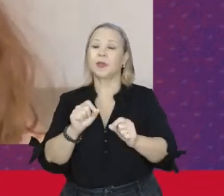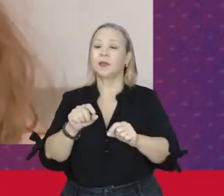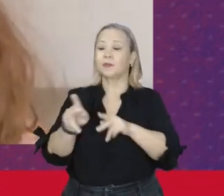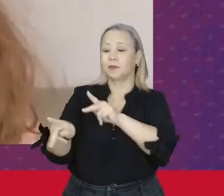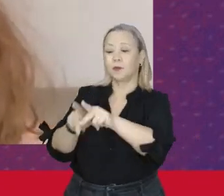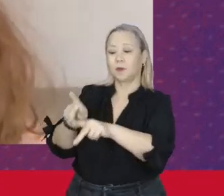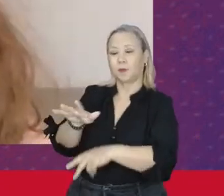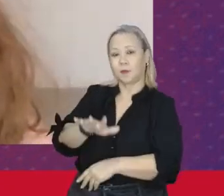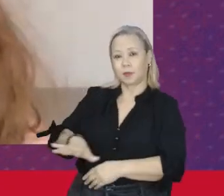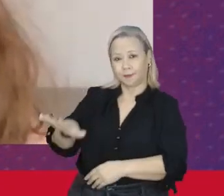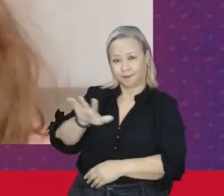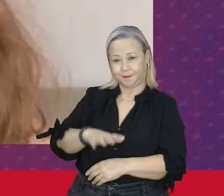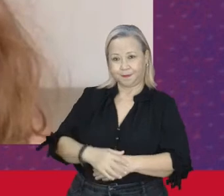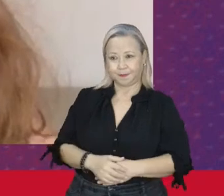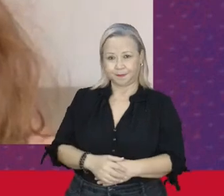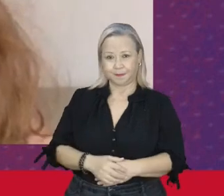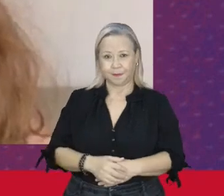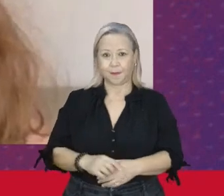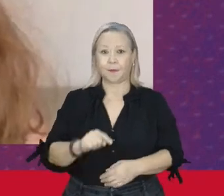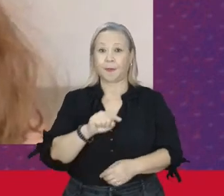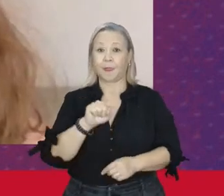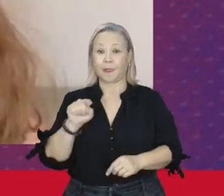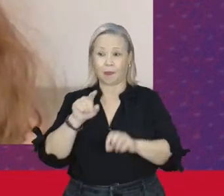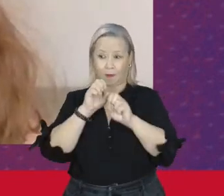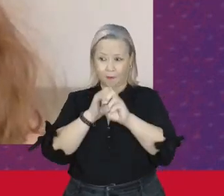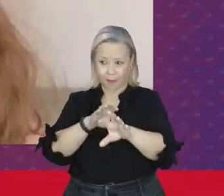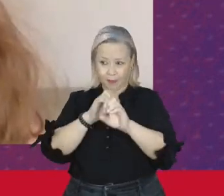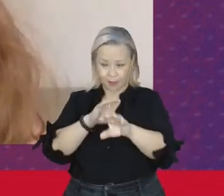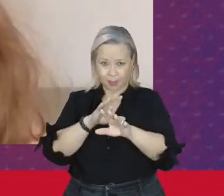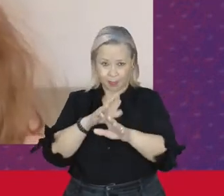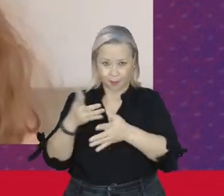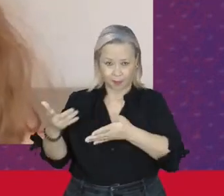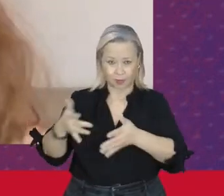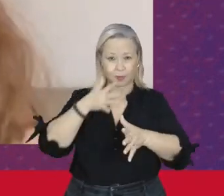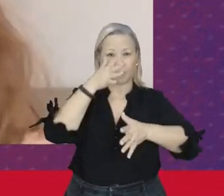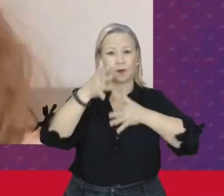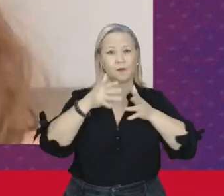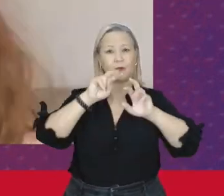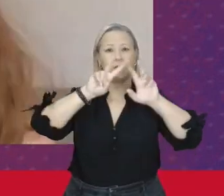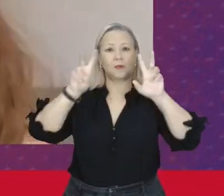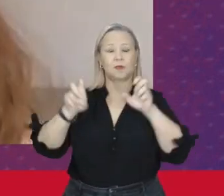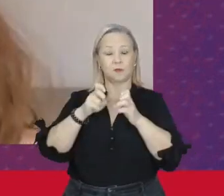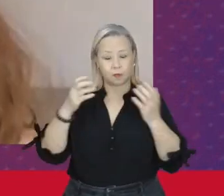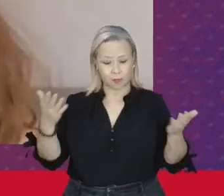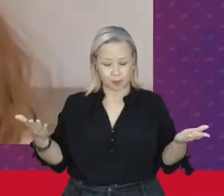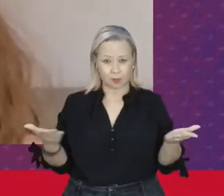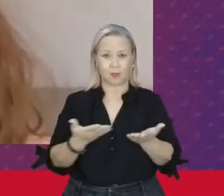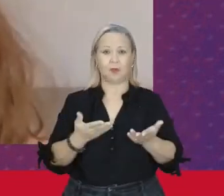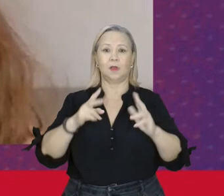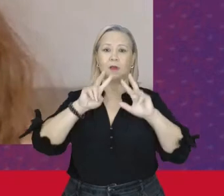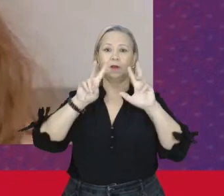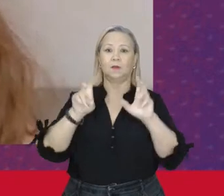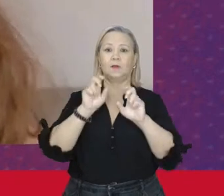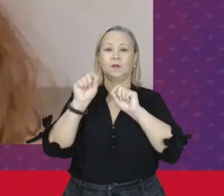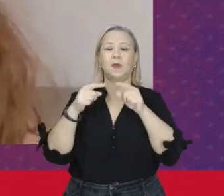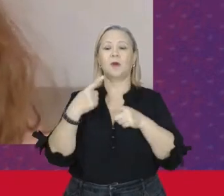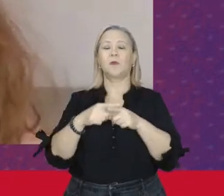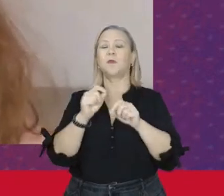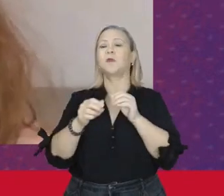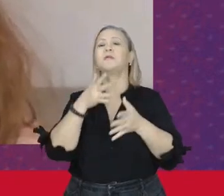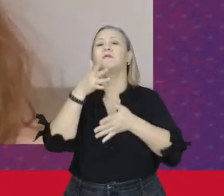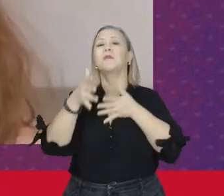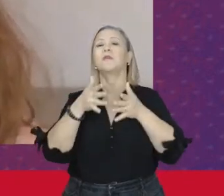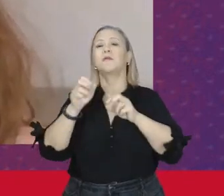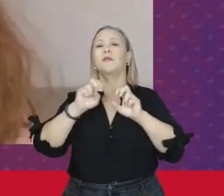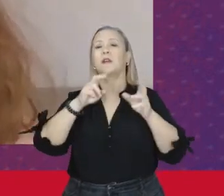modo geral, né? Então, a ideia dessa aula é a gente falar um pouco sobre essa atualidade do tema, né, de por que a gente falar